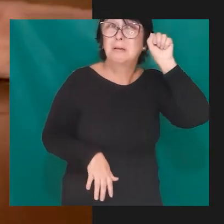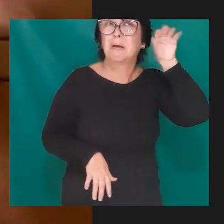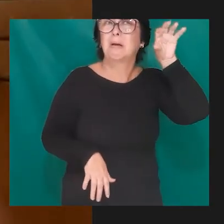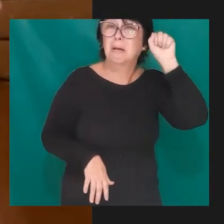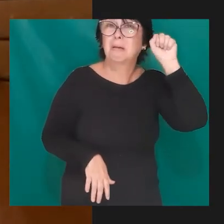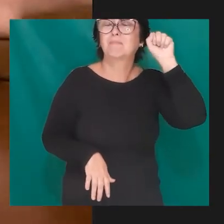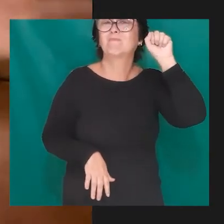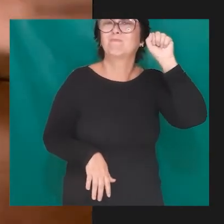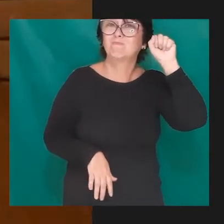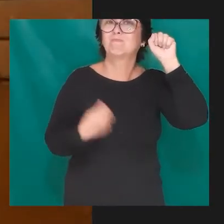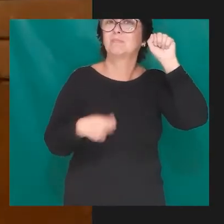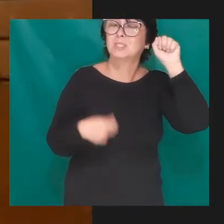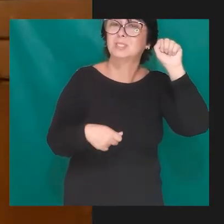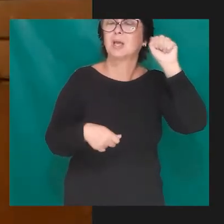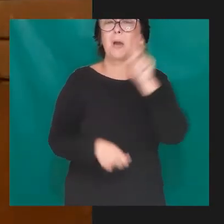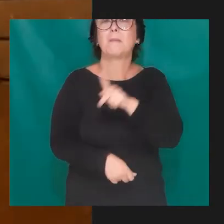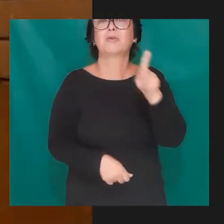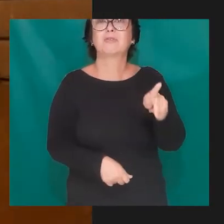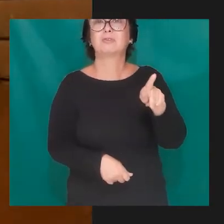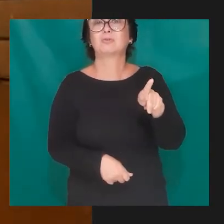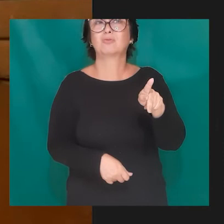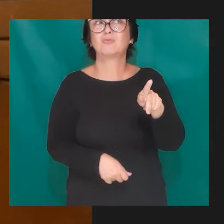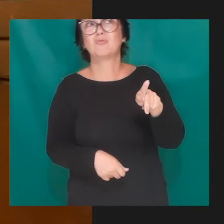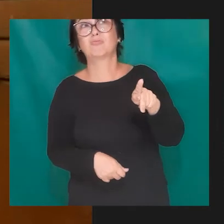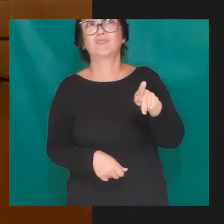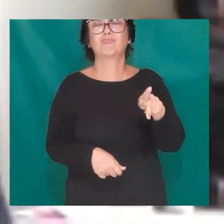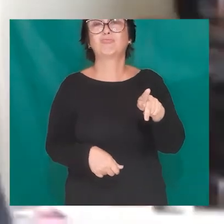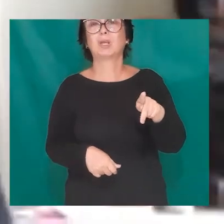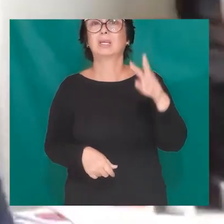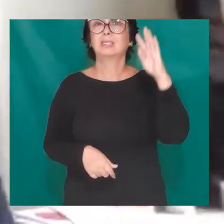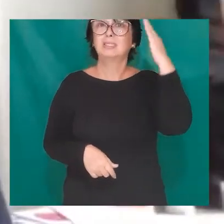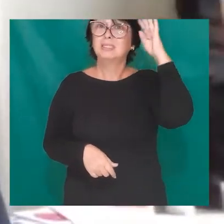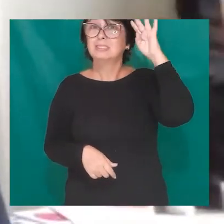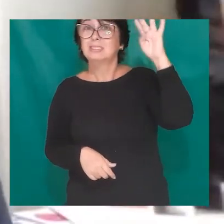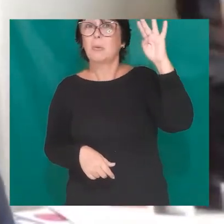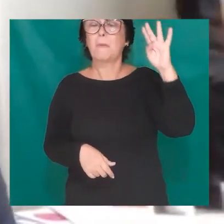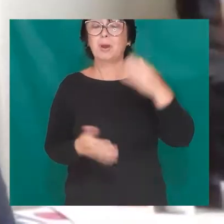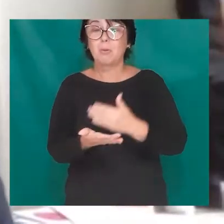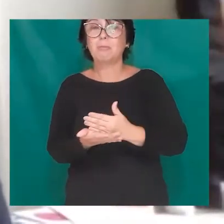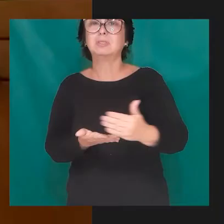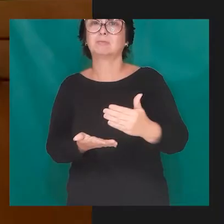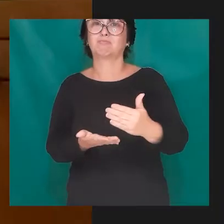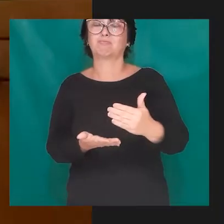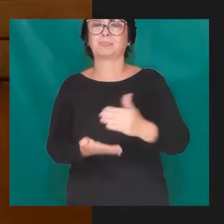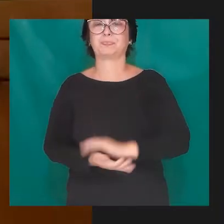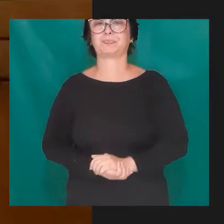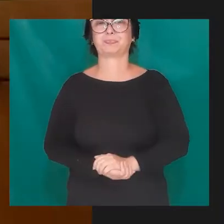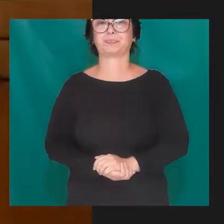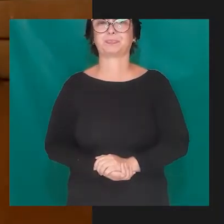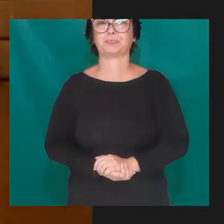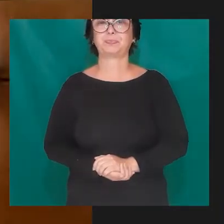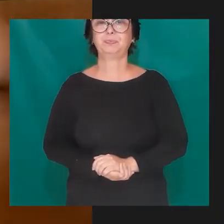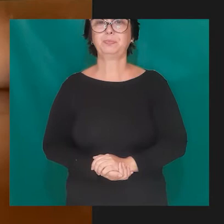gente possibilita? Um professor e alguma noção para poder dar o início. Né? Então,